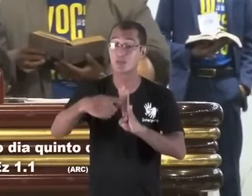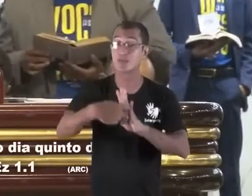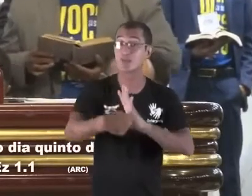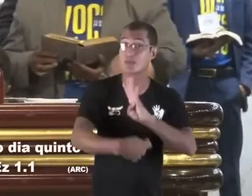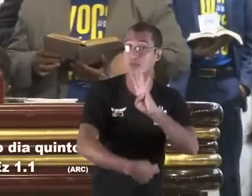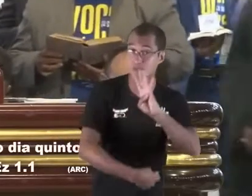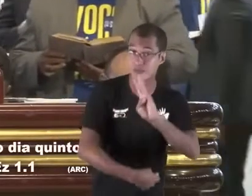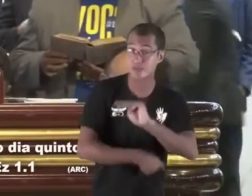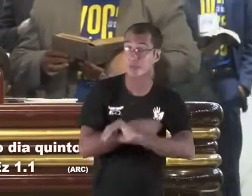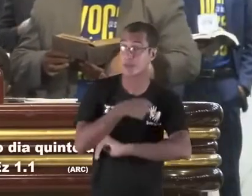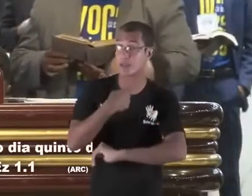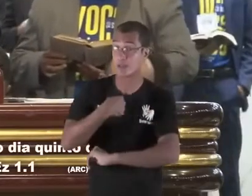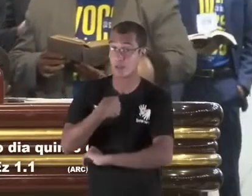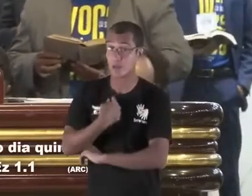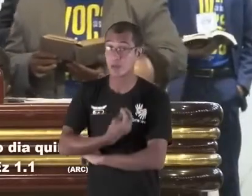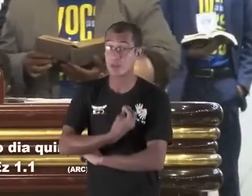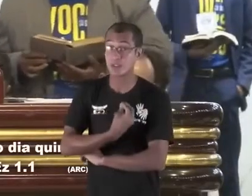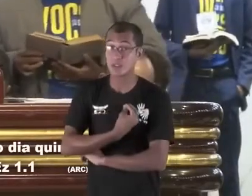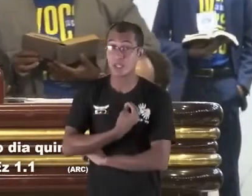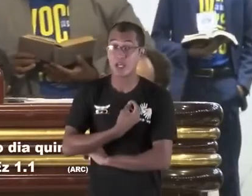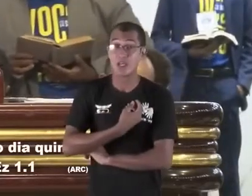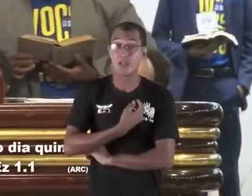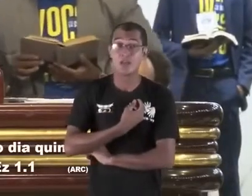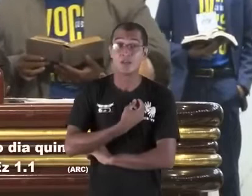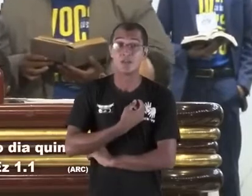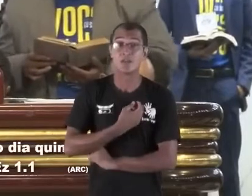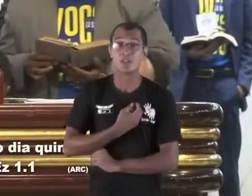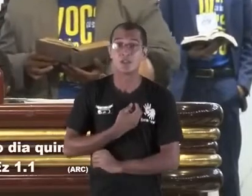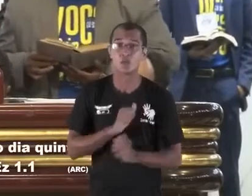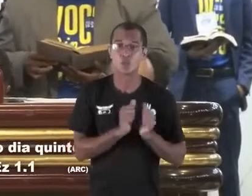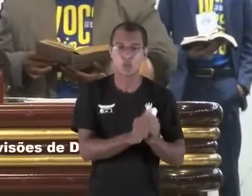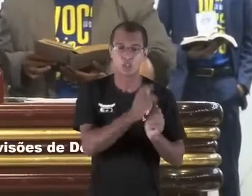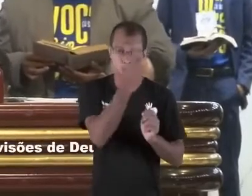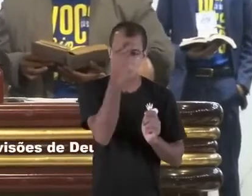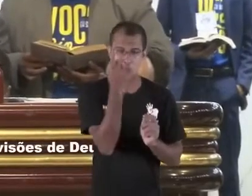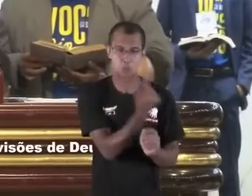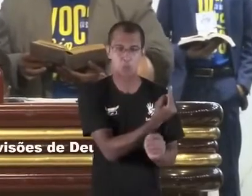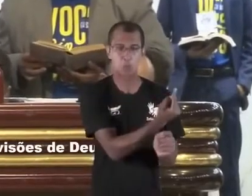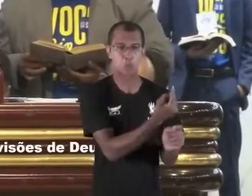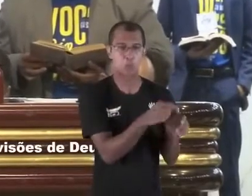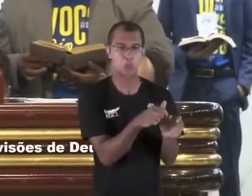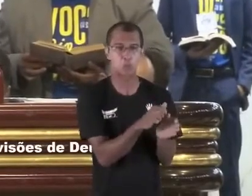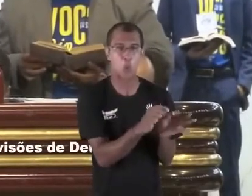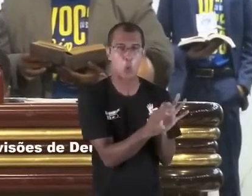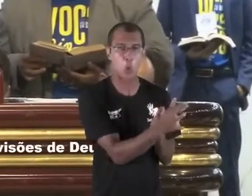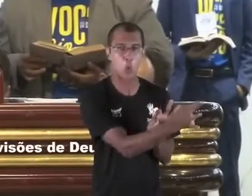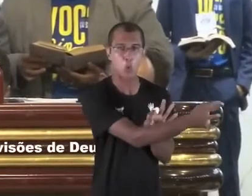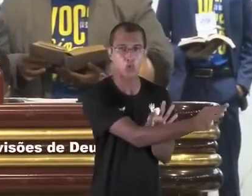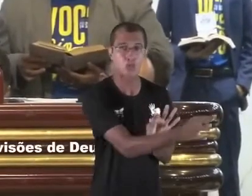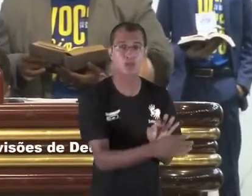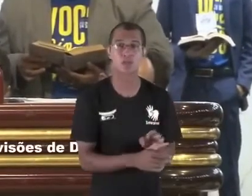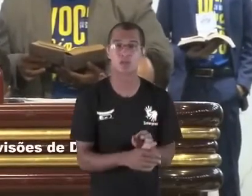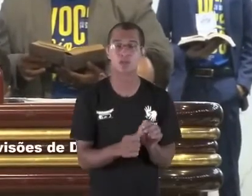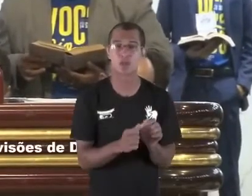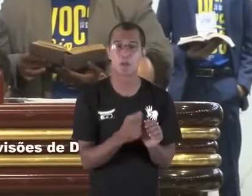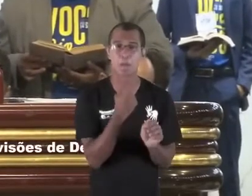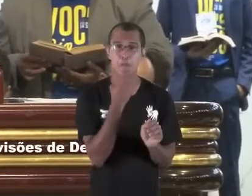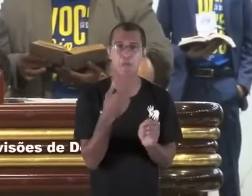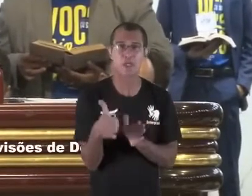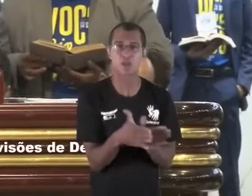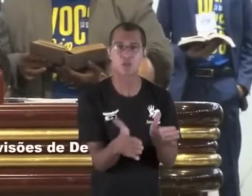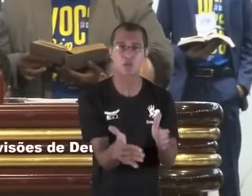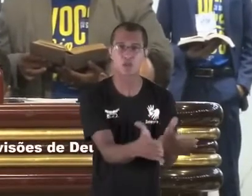que estando eu no meio dos exilados, junto ao rio